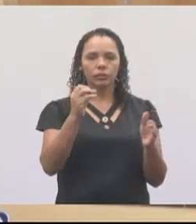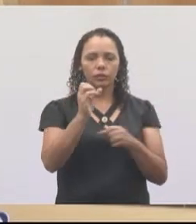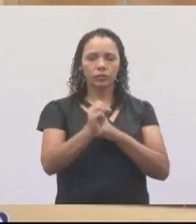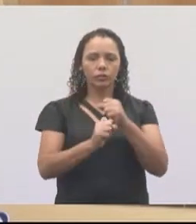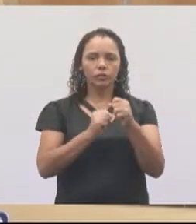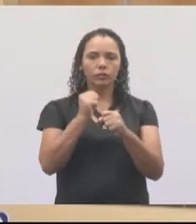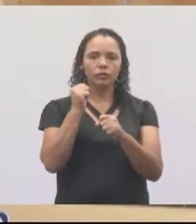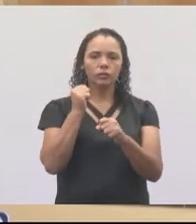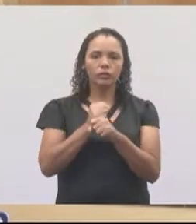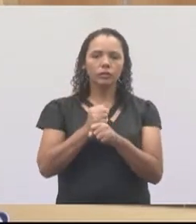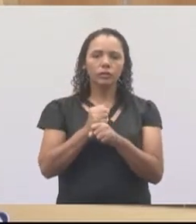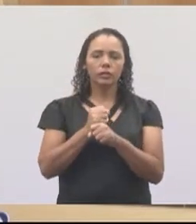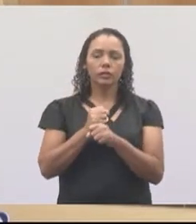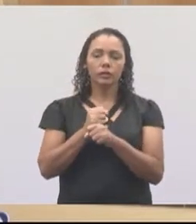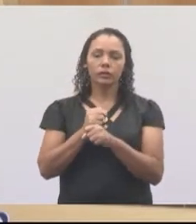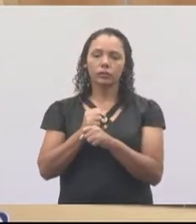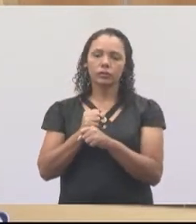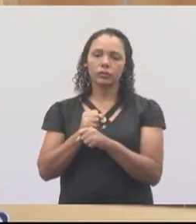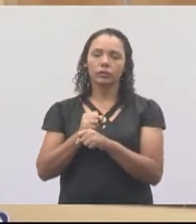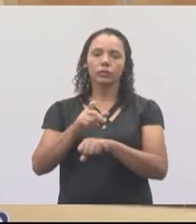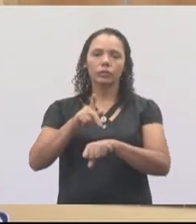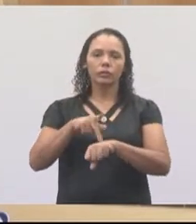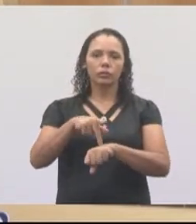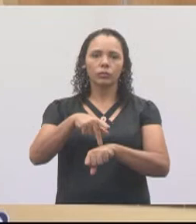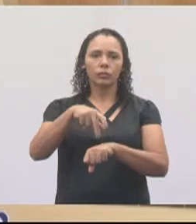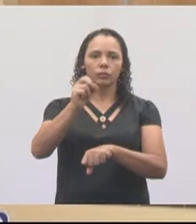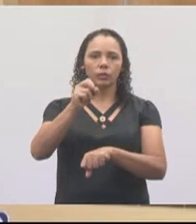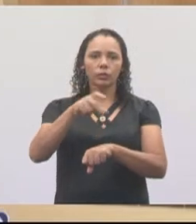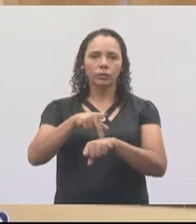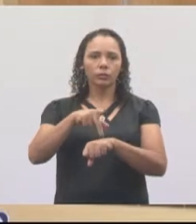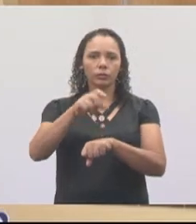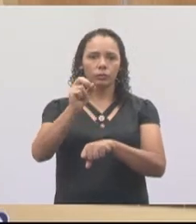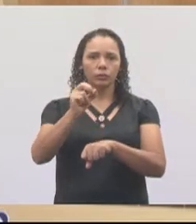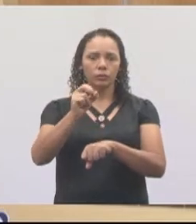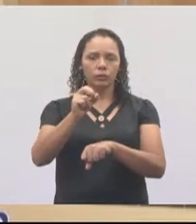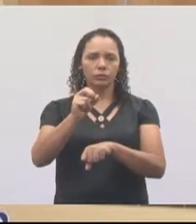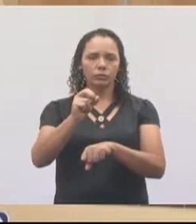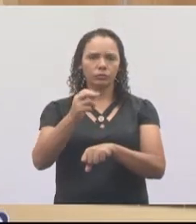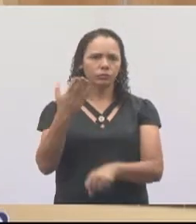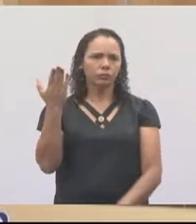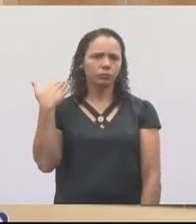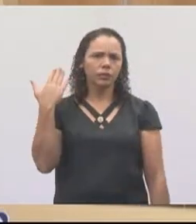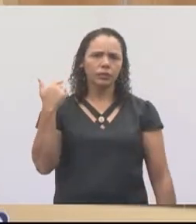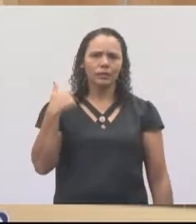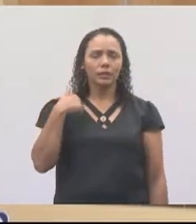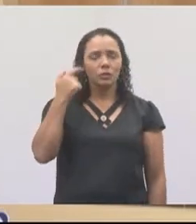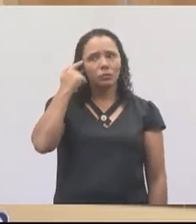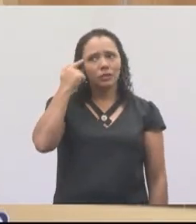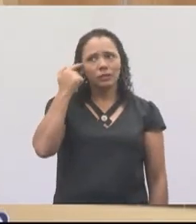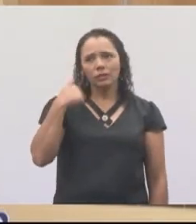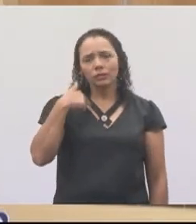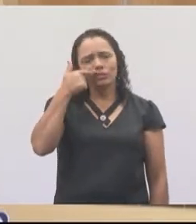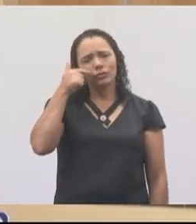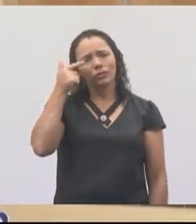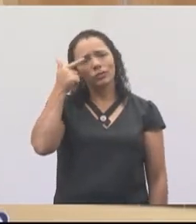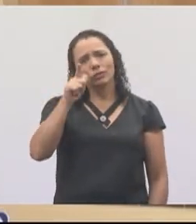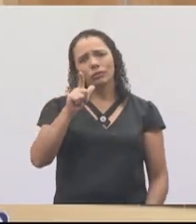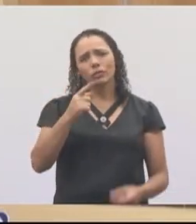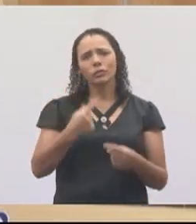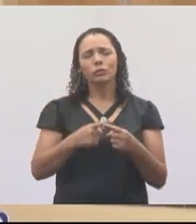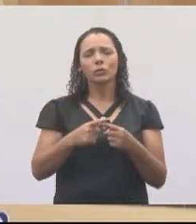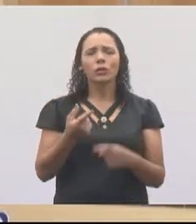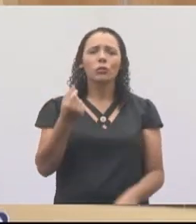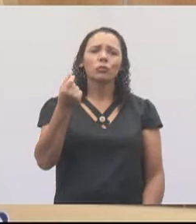poder fazer uma pós-graduação que na época eu não iria fazer, com poucos recursos,